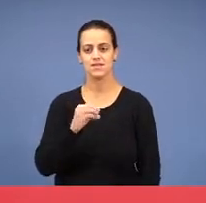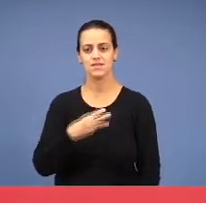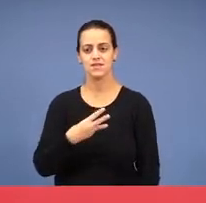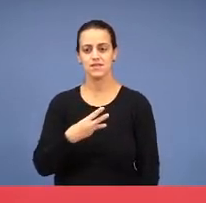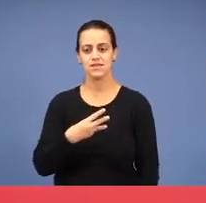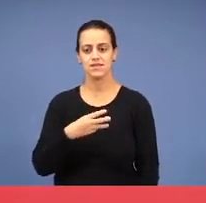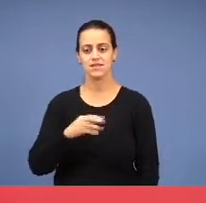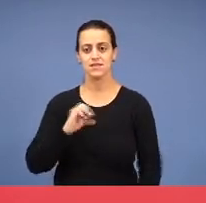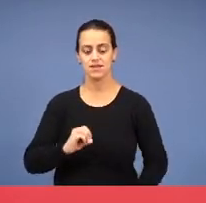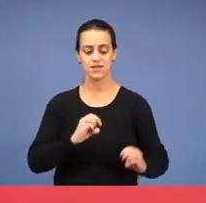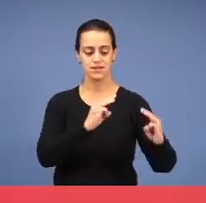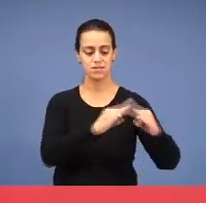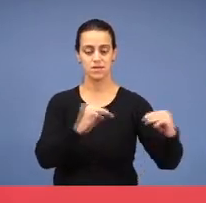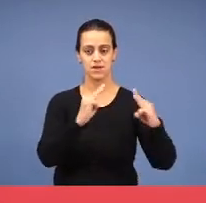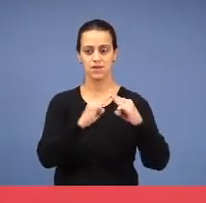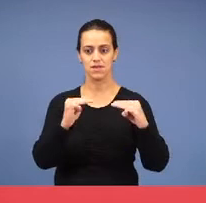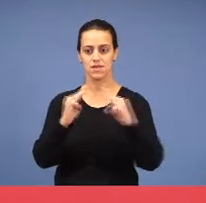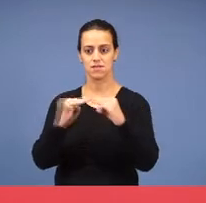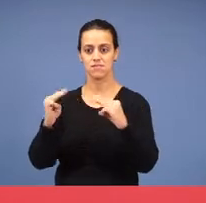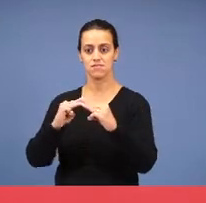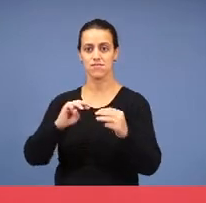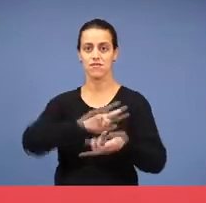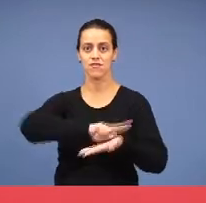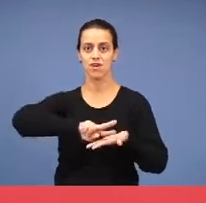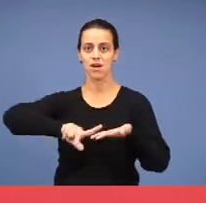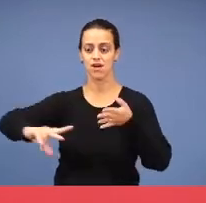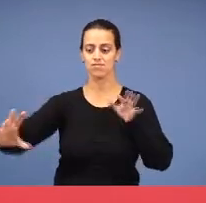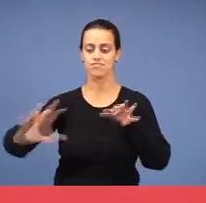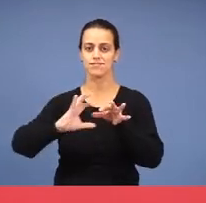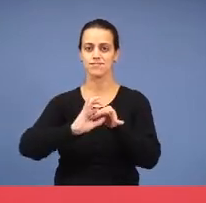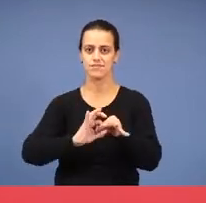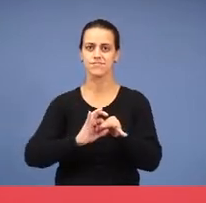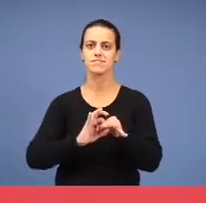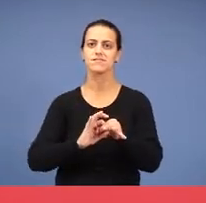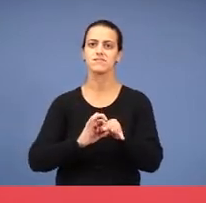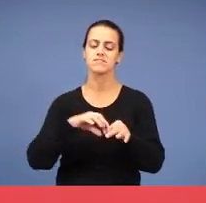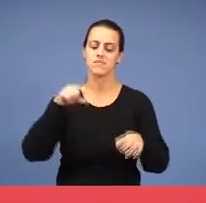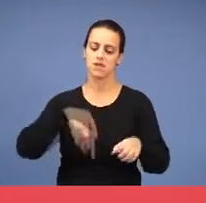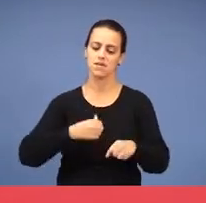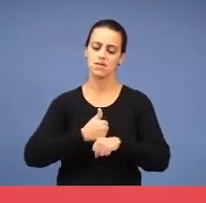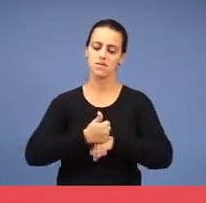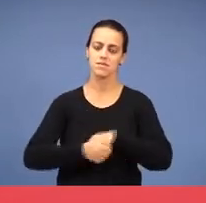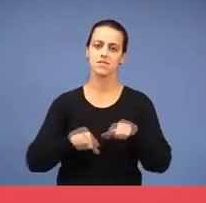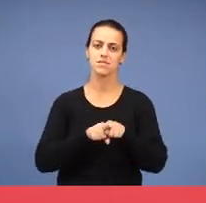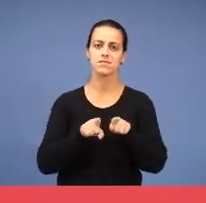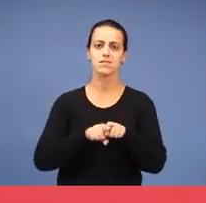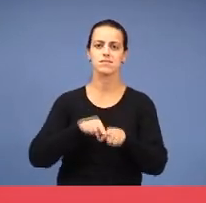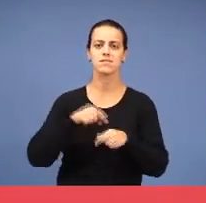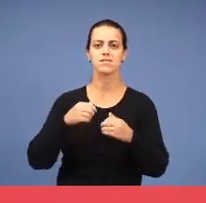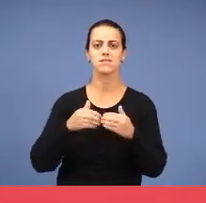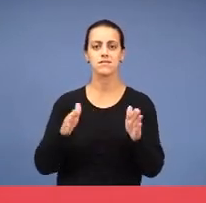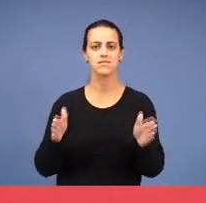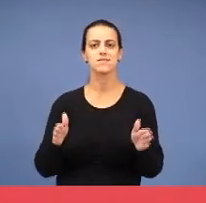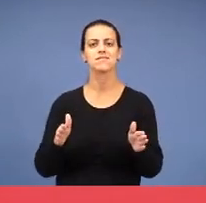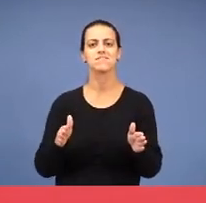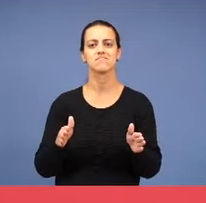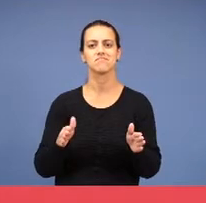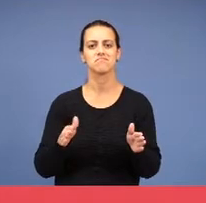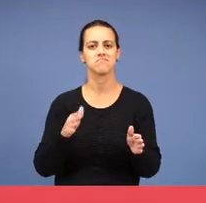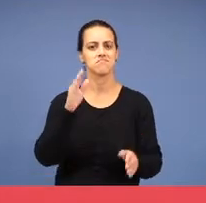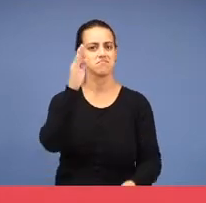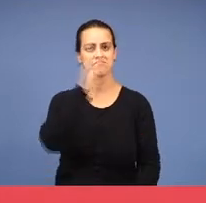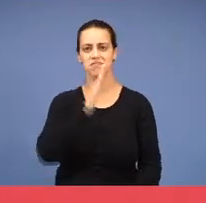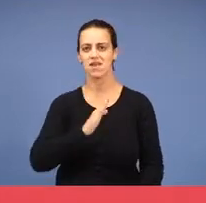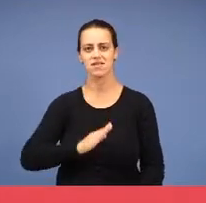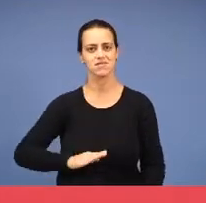São 30 manaíns ligados a nós, primeiro período, e também ao principiantes ao longo de todo o país, hoje